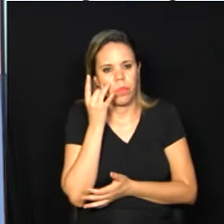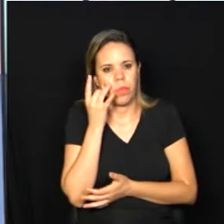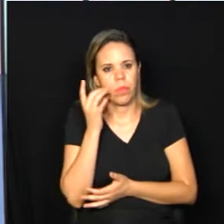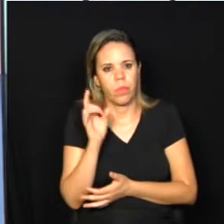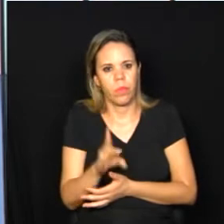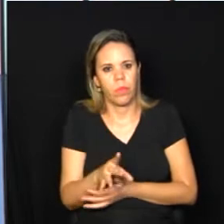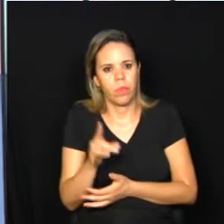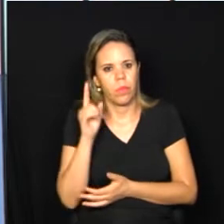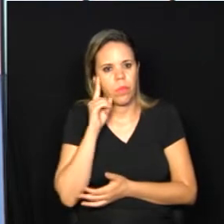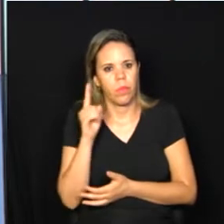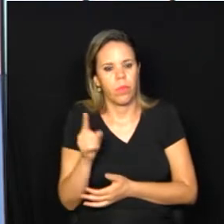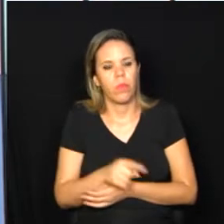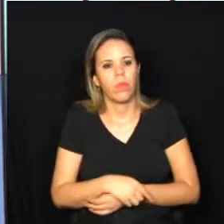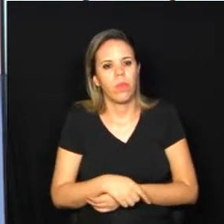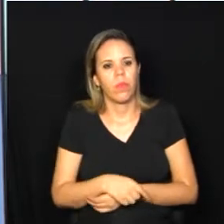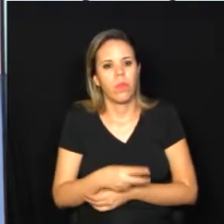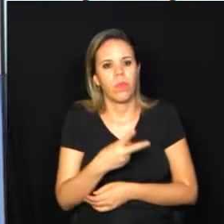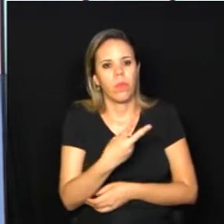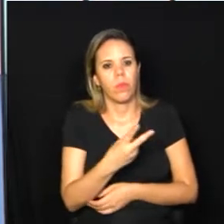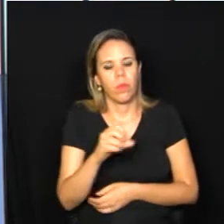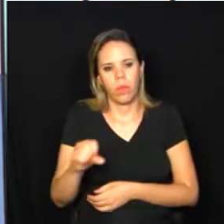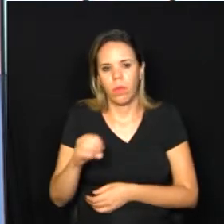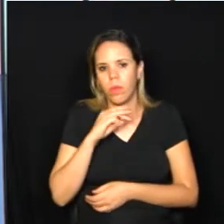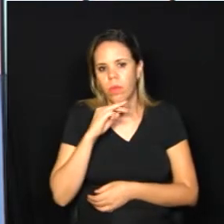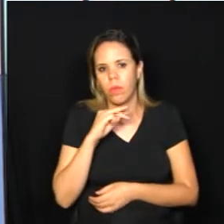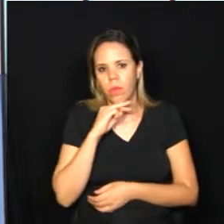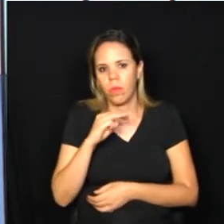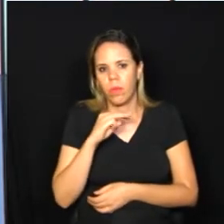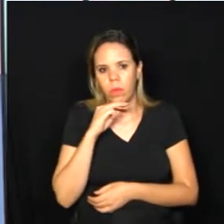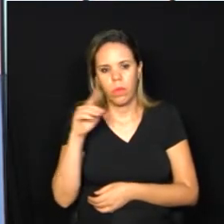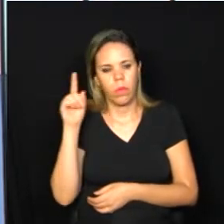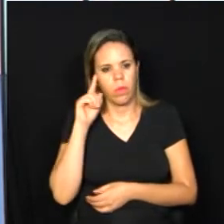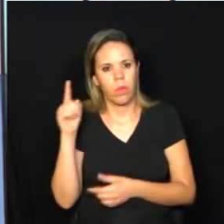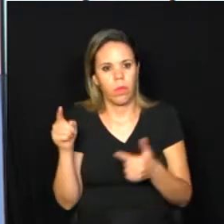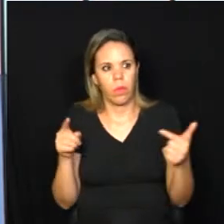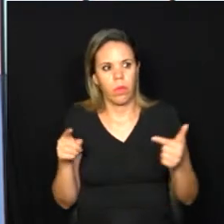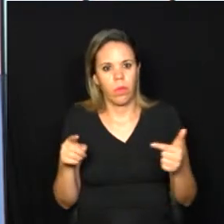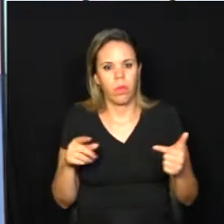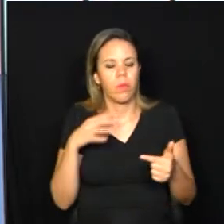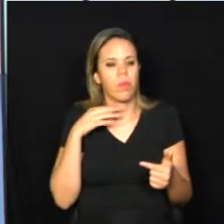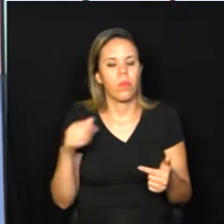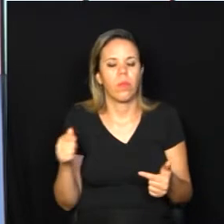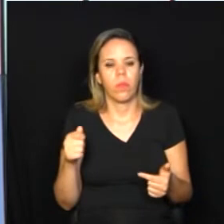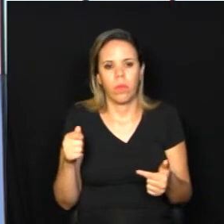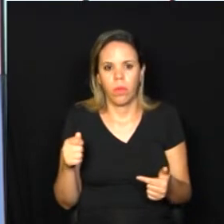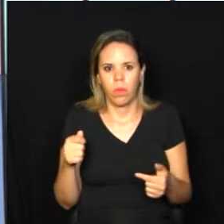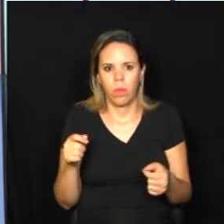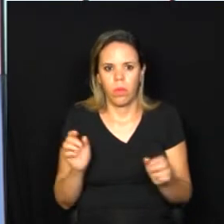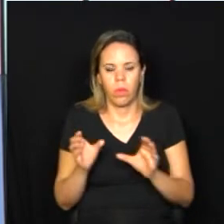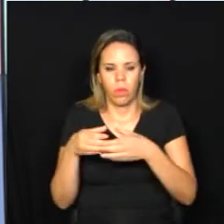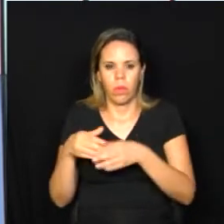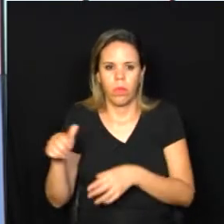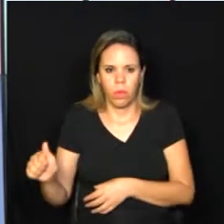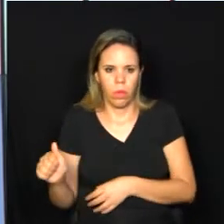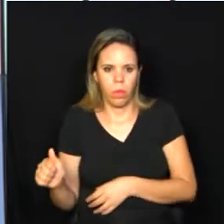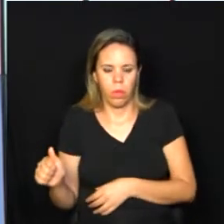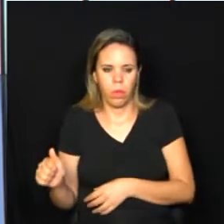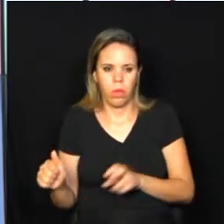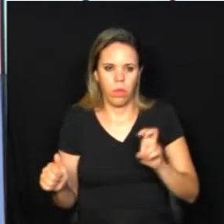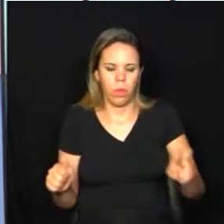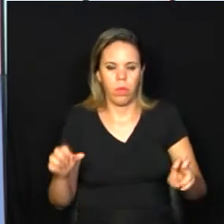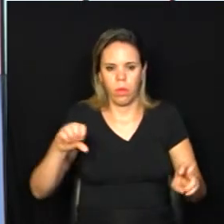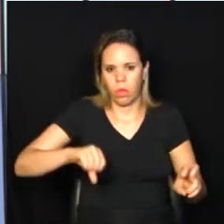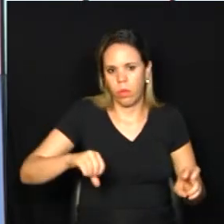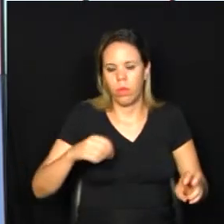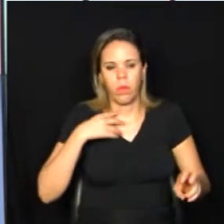apenas nos dias 29 de março a 2 de abril, que então será a turma A, 5 a 9 de abril